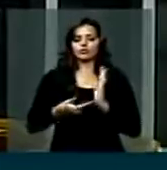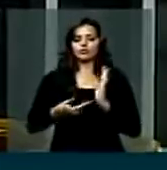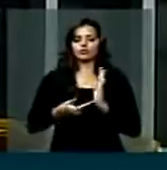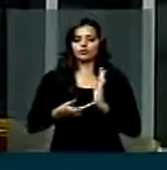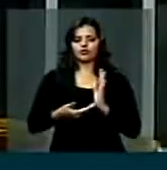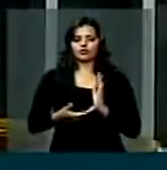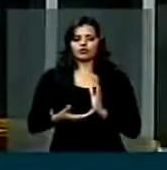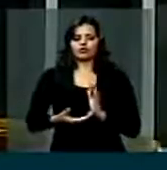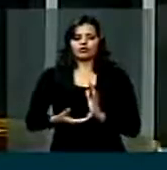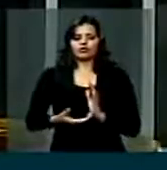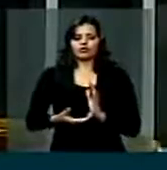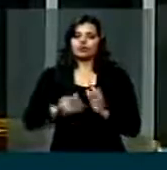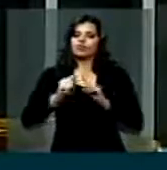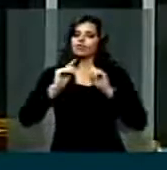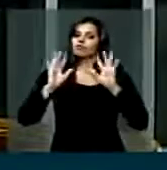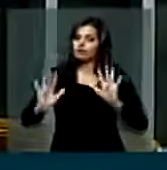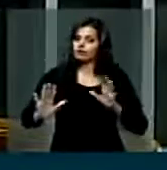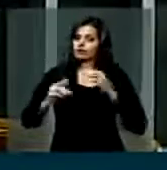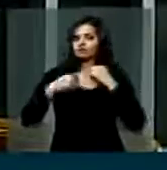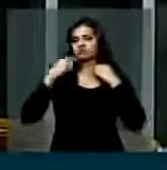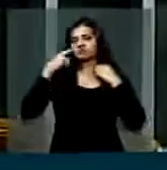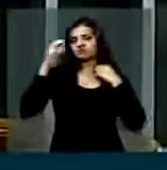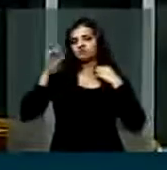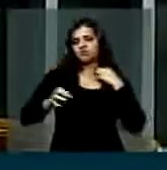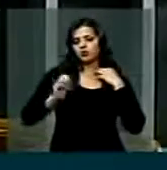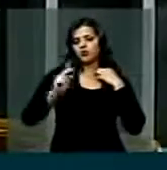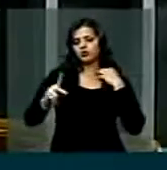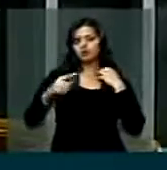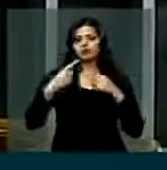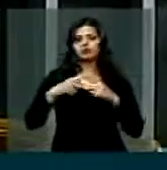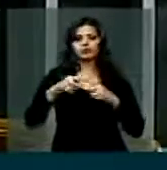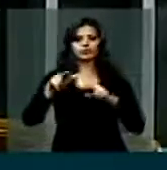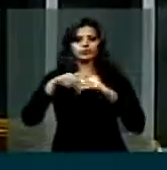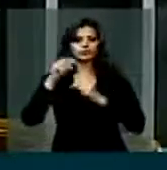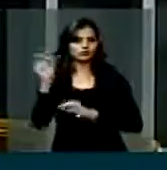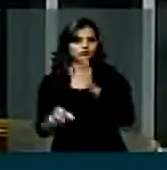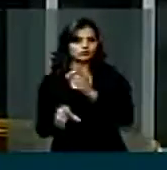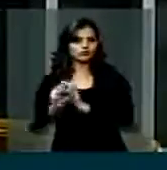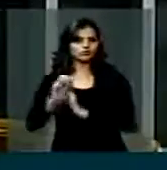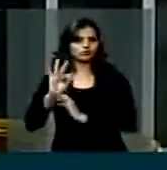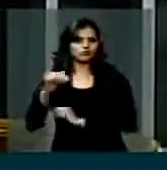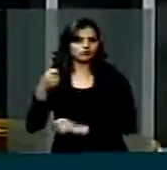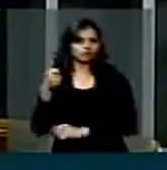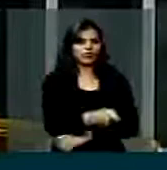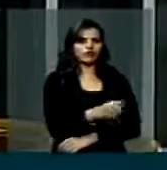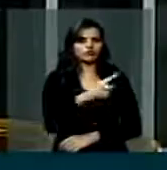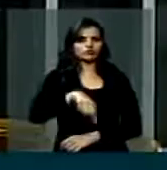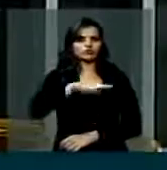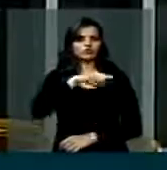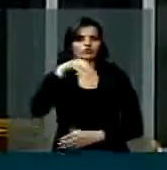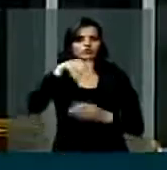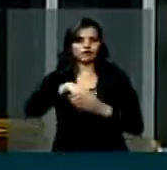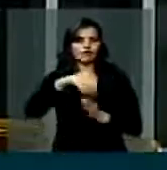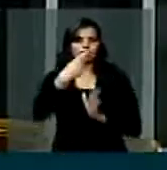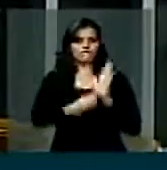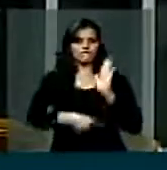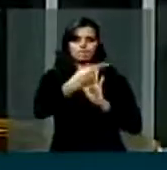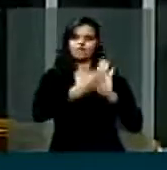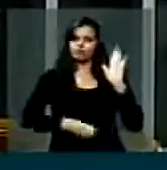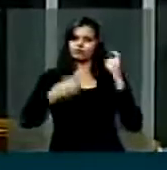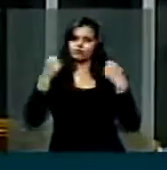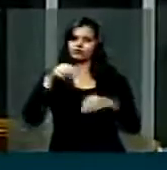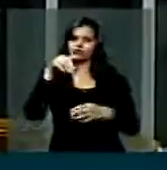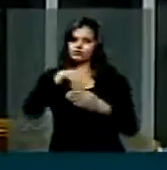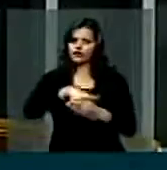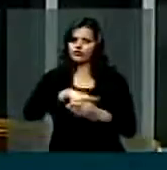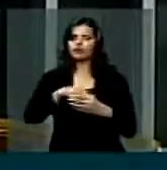Nacional, mas, por outro lado, considero válida, porque desta maneira o Judiciário força a Casa a votar os vetos. Temos que votar, e